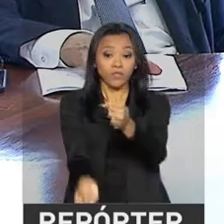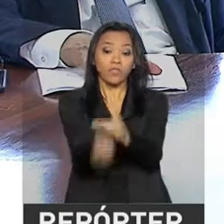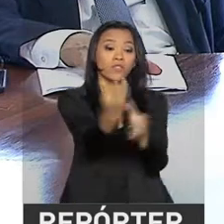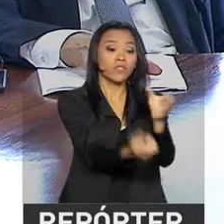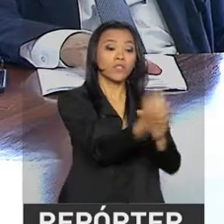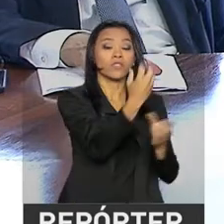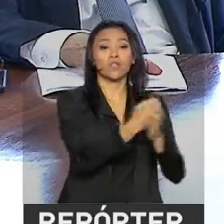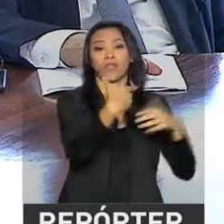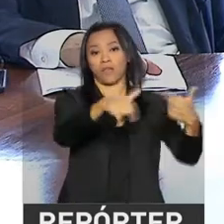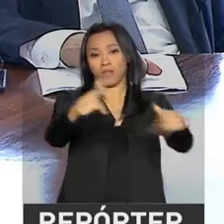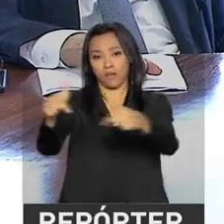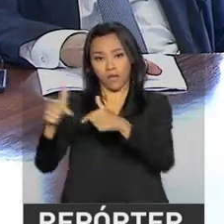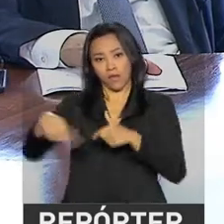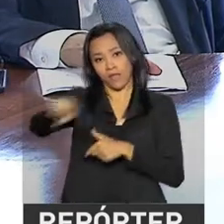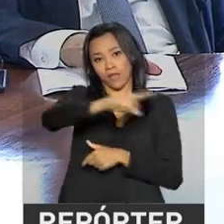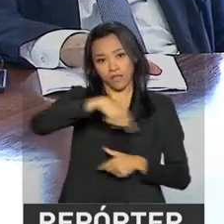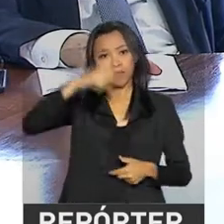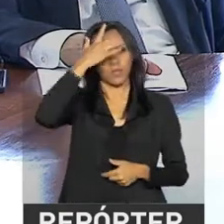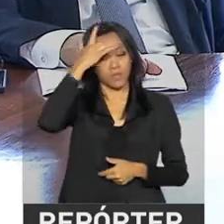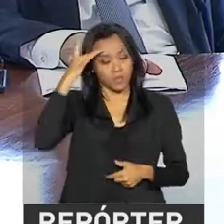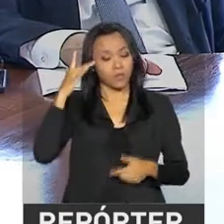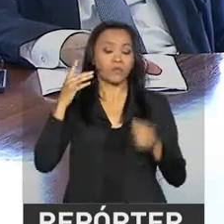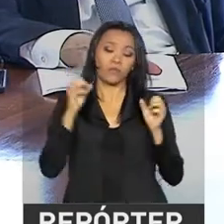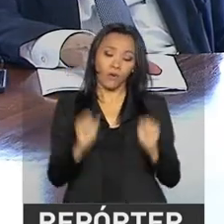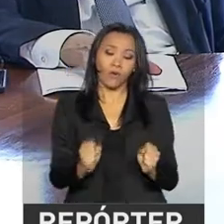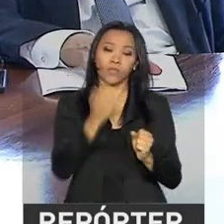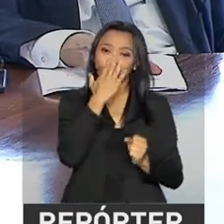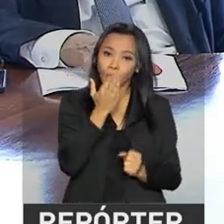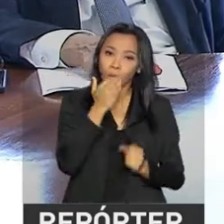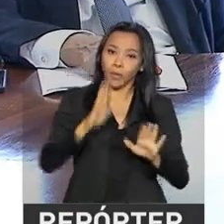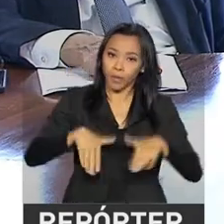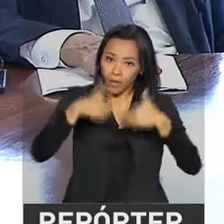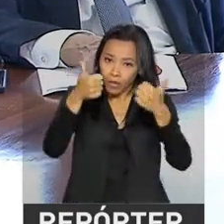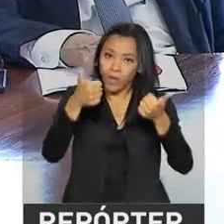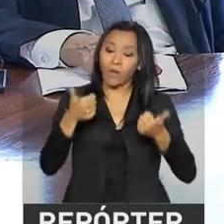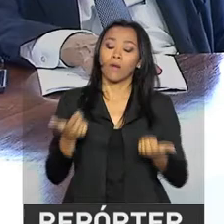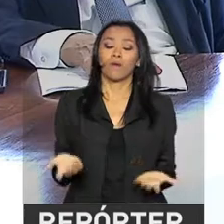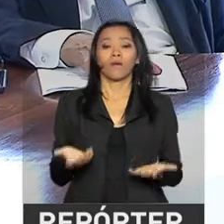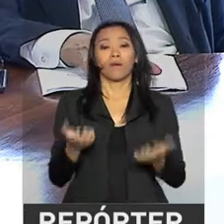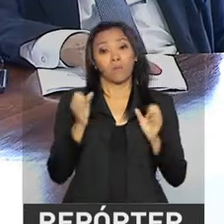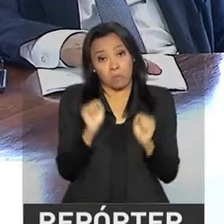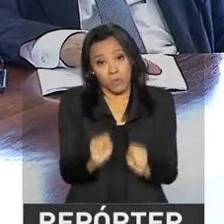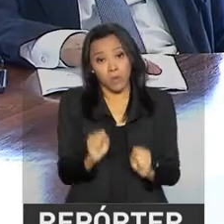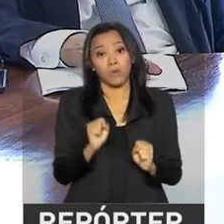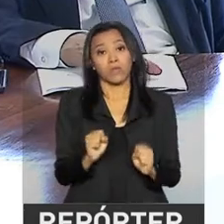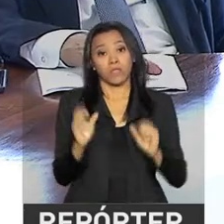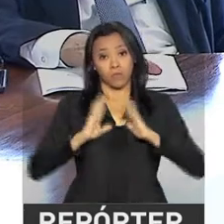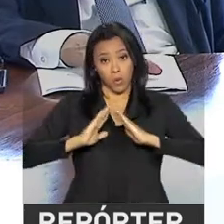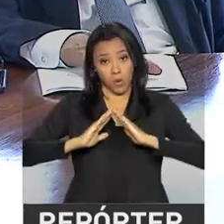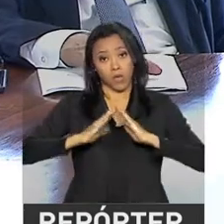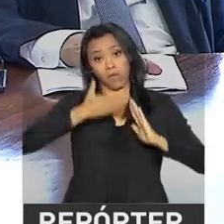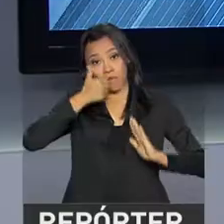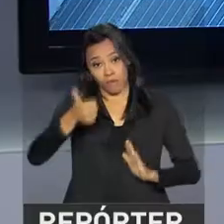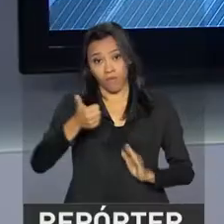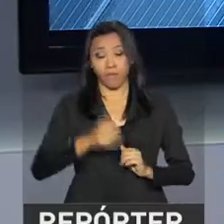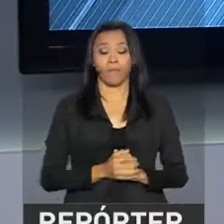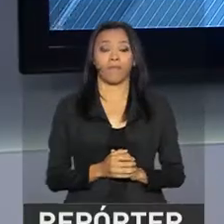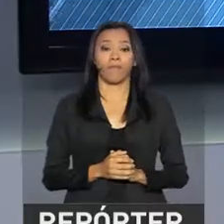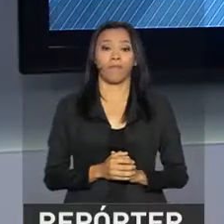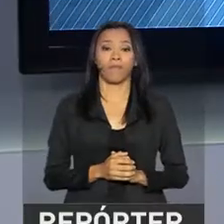fazer do brasileiro repertórios a comer melhor possa viver melhor possa morar melhor